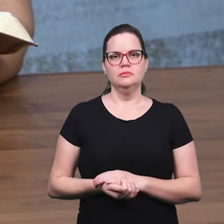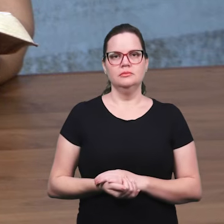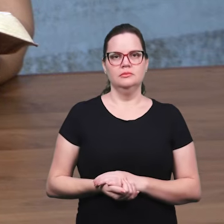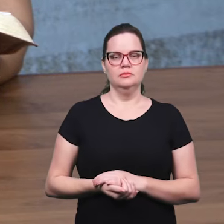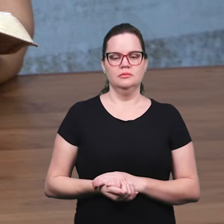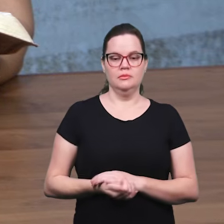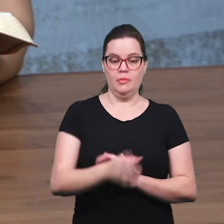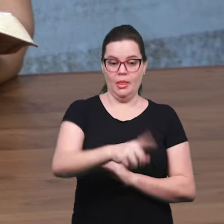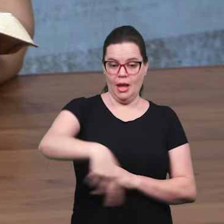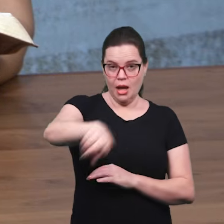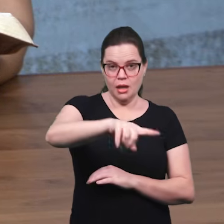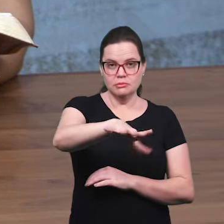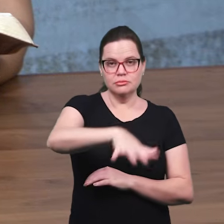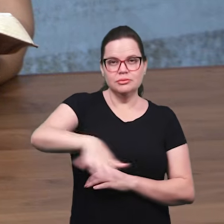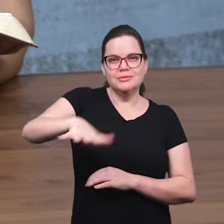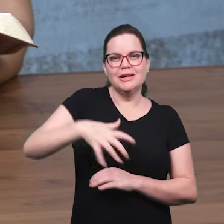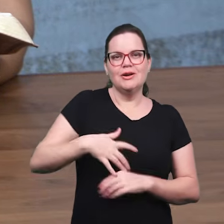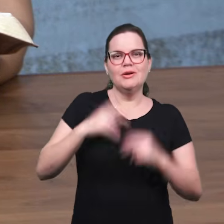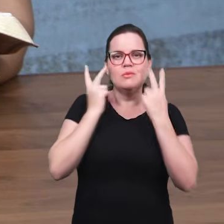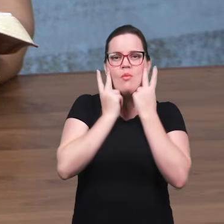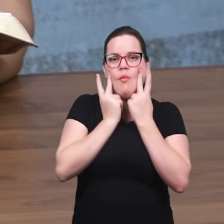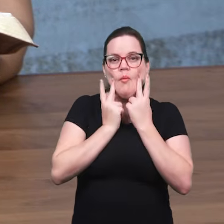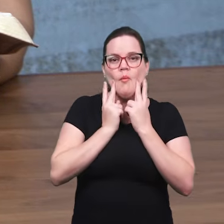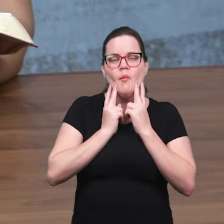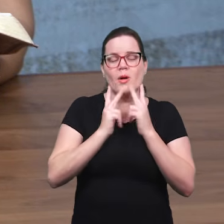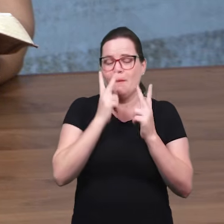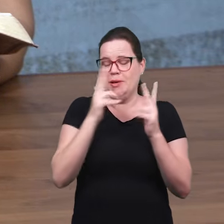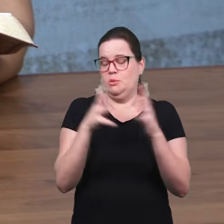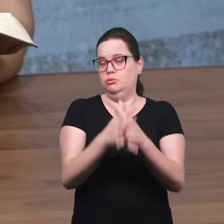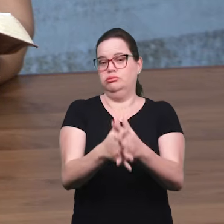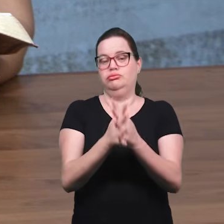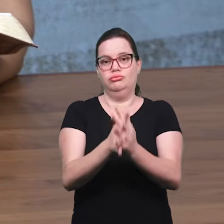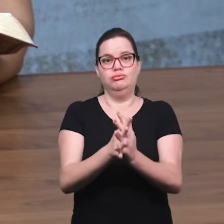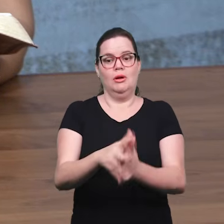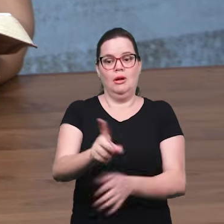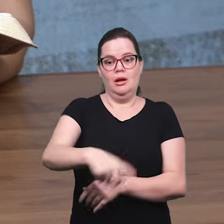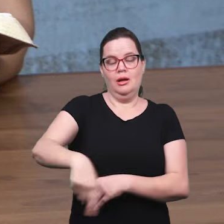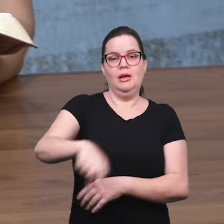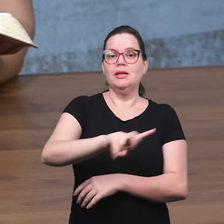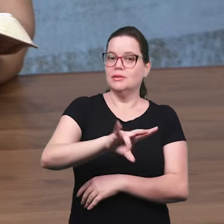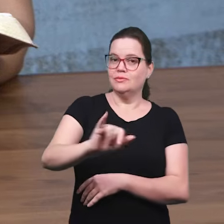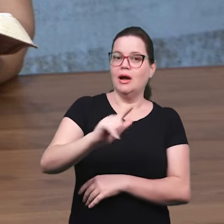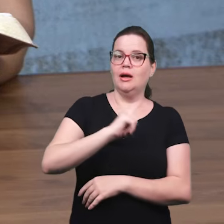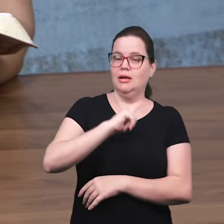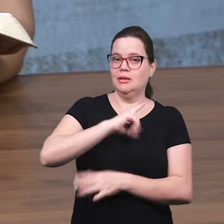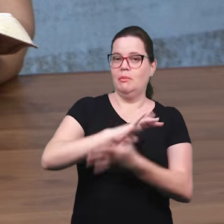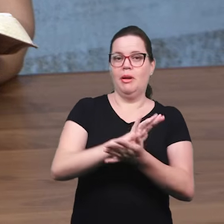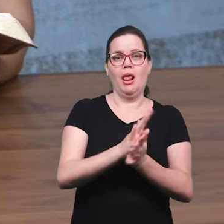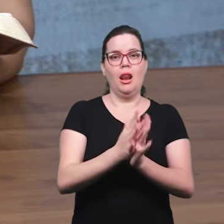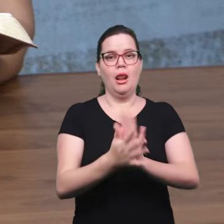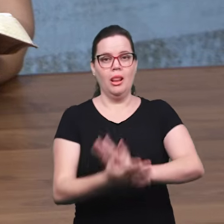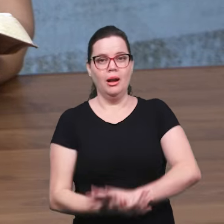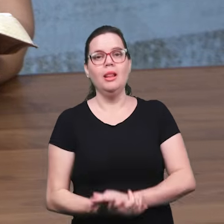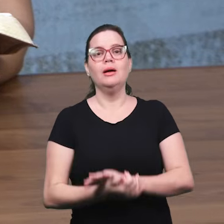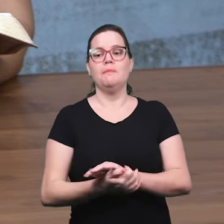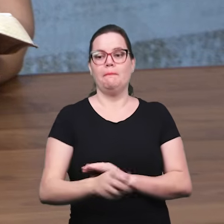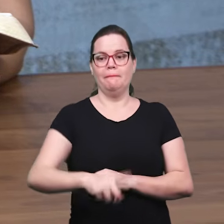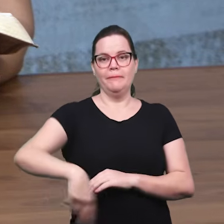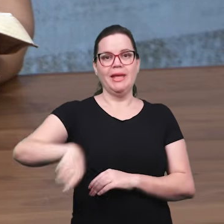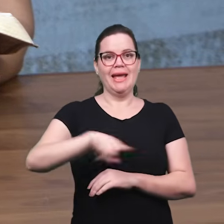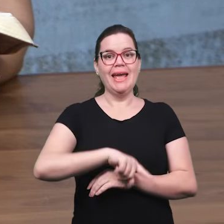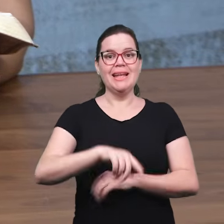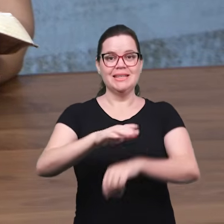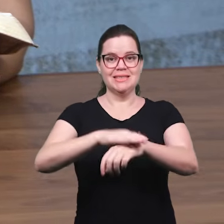e também se confundirão todos. Cairão juntamente na afronta os que